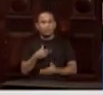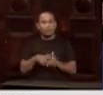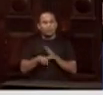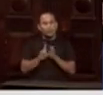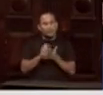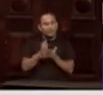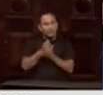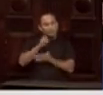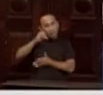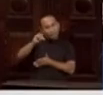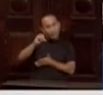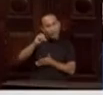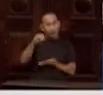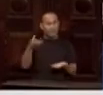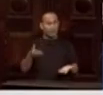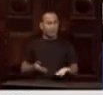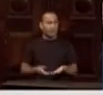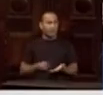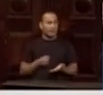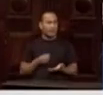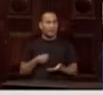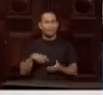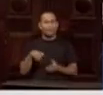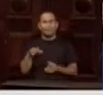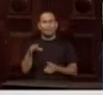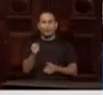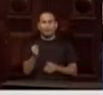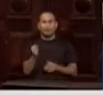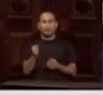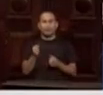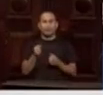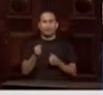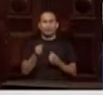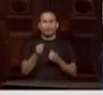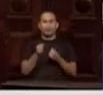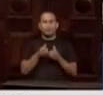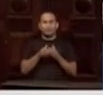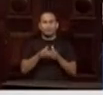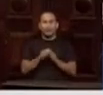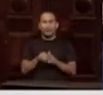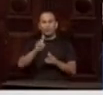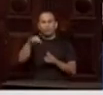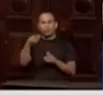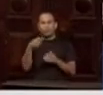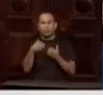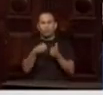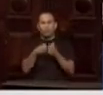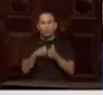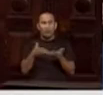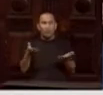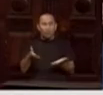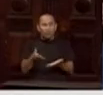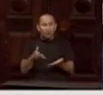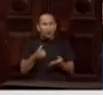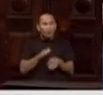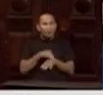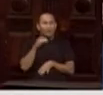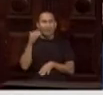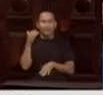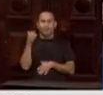pagava R$ 9, quando ele pegava a barca e pegava um ônibus, agora ele gasta muito mais do que